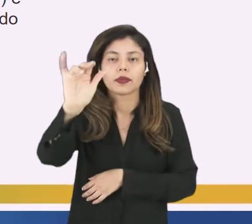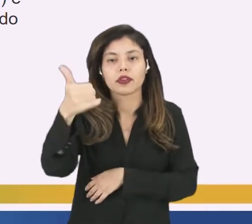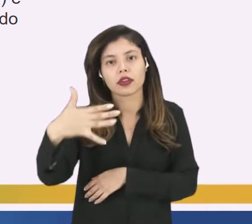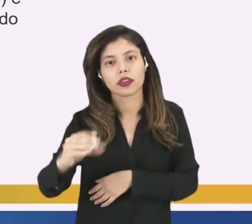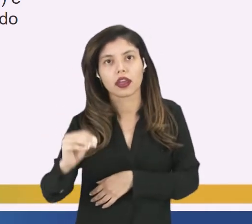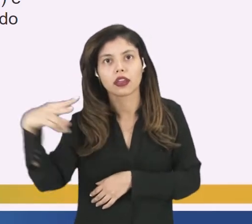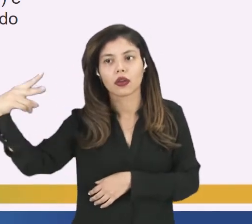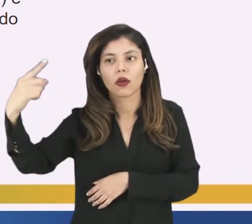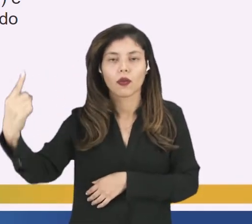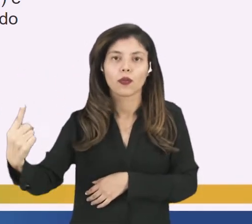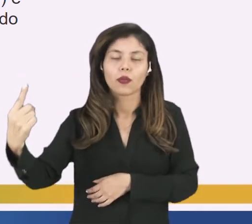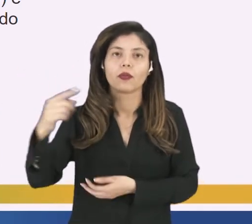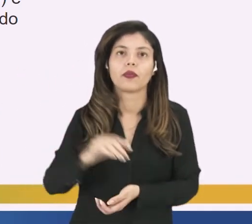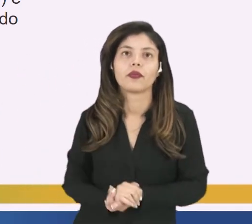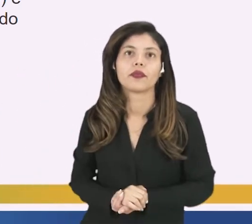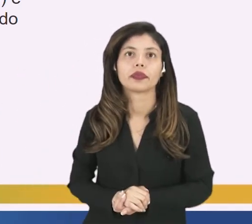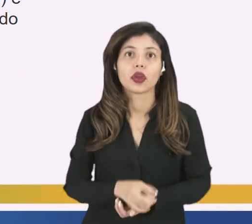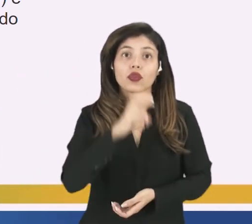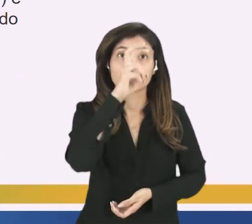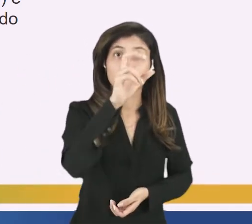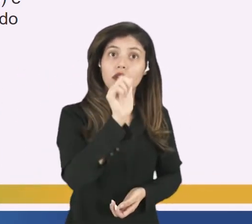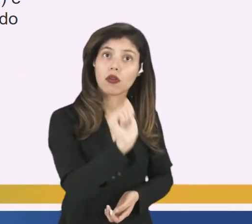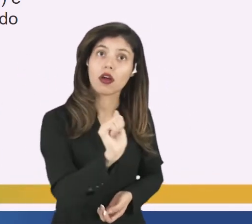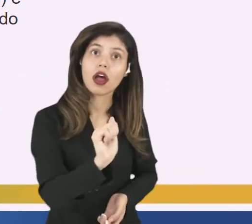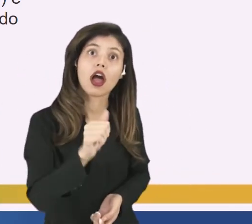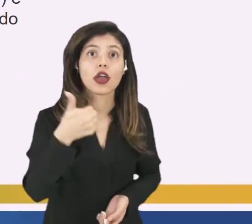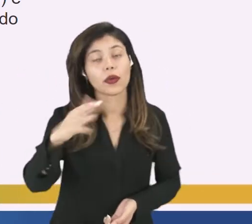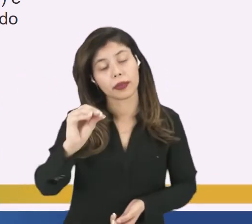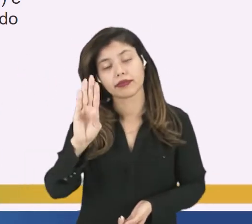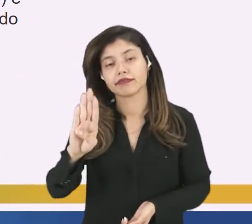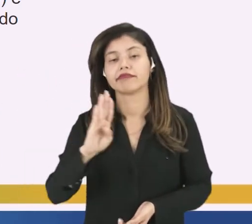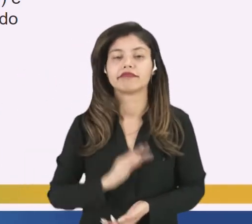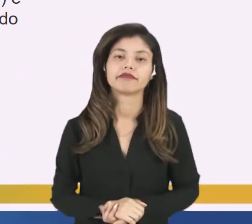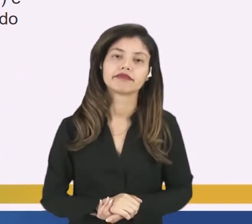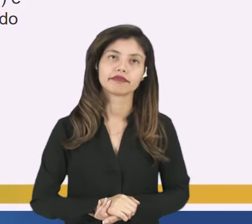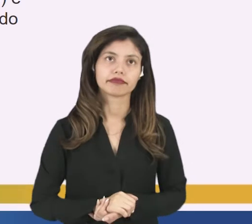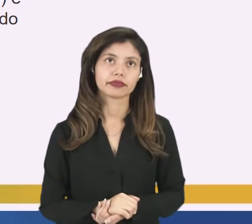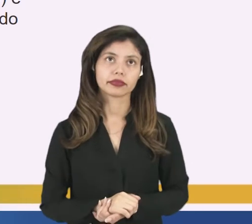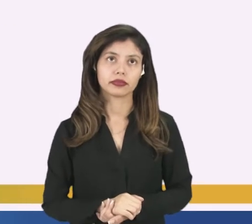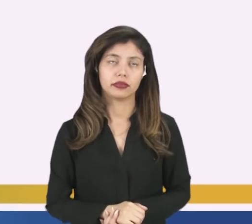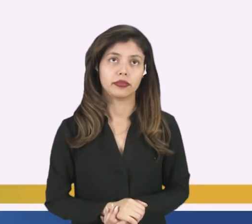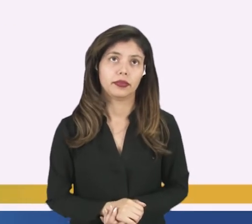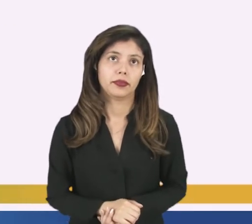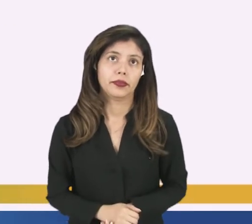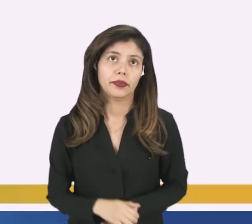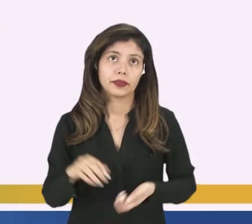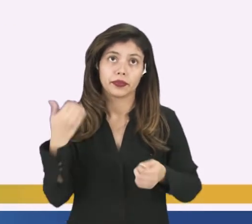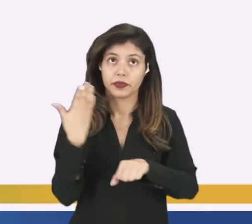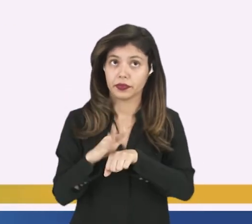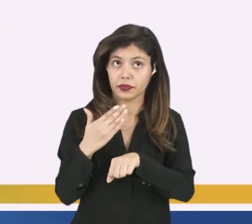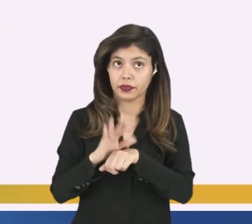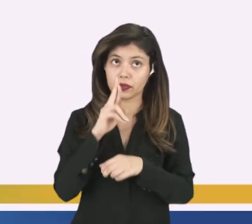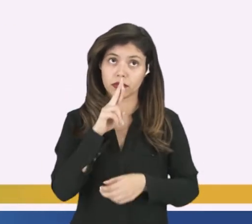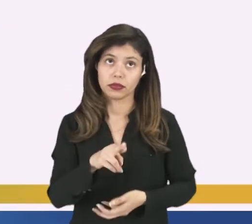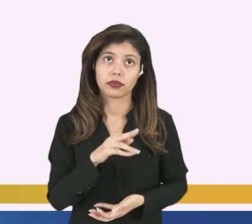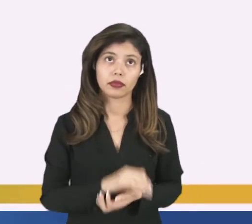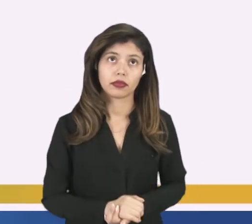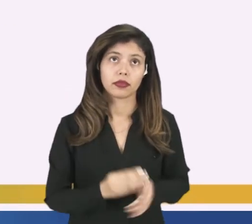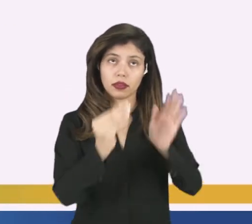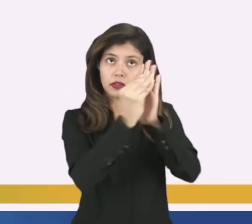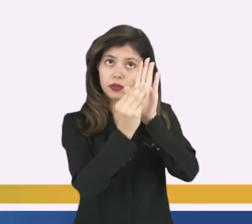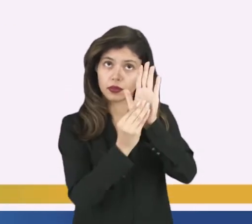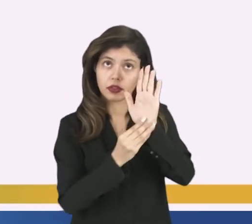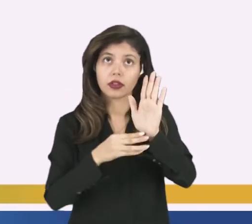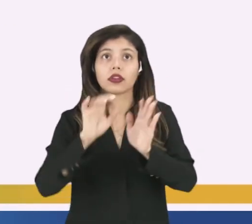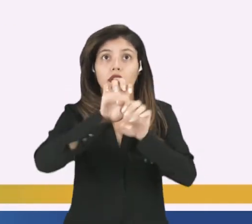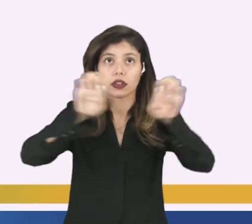5 menos y sobre 10 igual a 1. O 5 é o A e o B é o 10, tá? Apenas isso. Exercícios